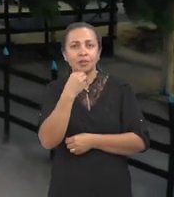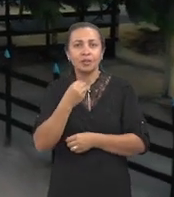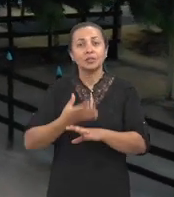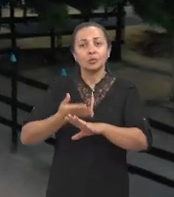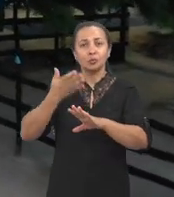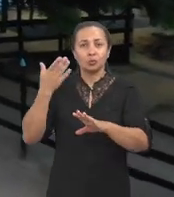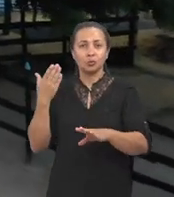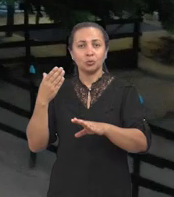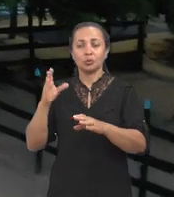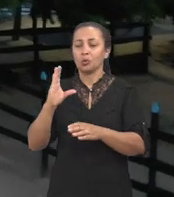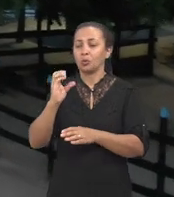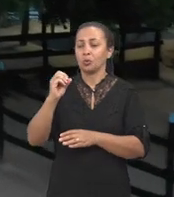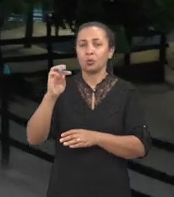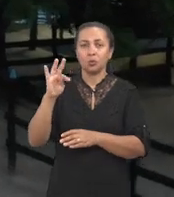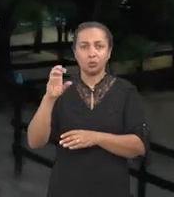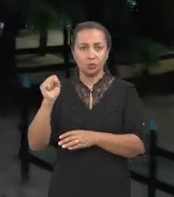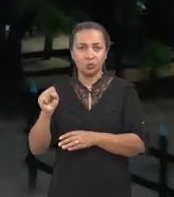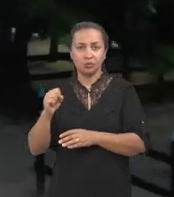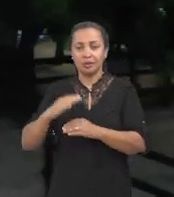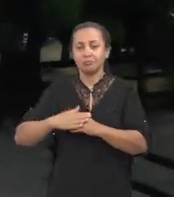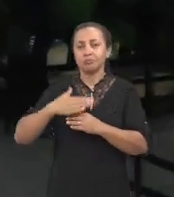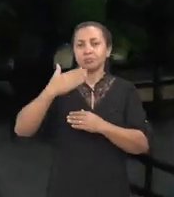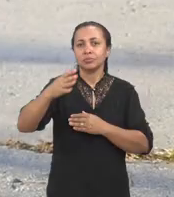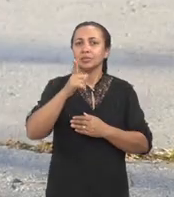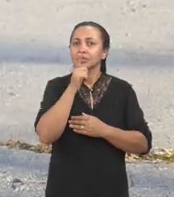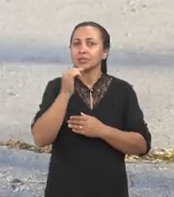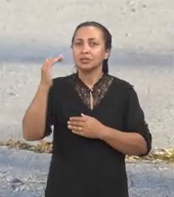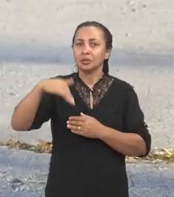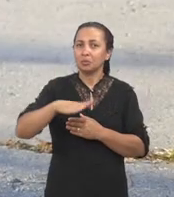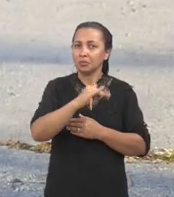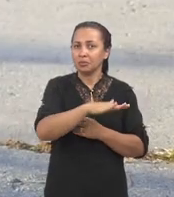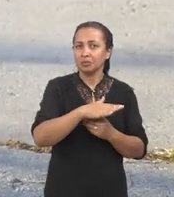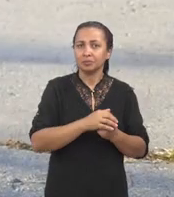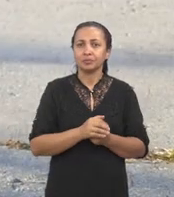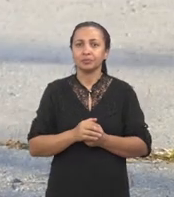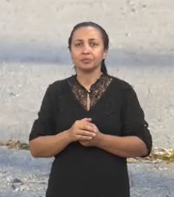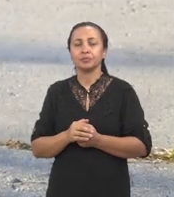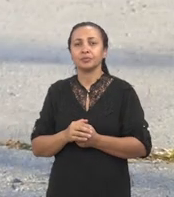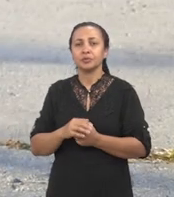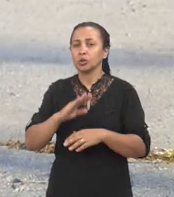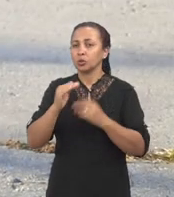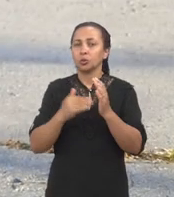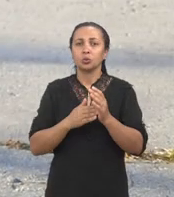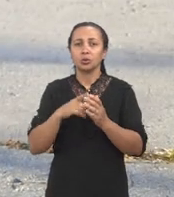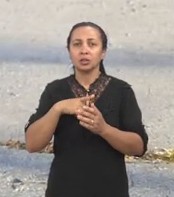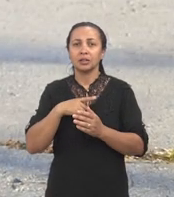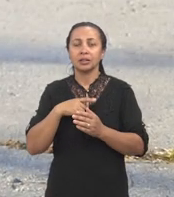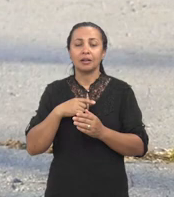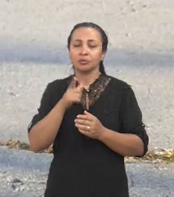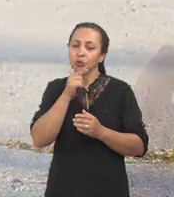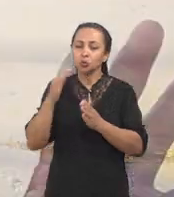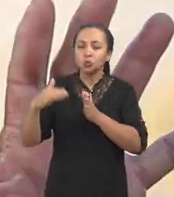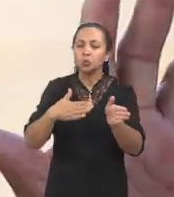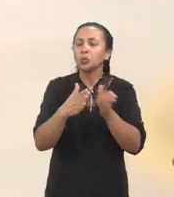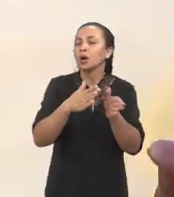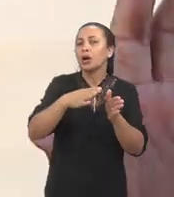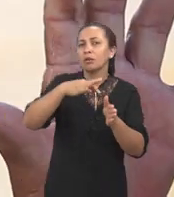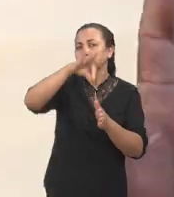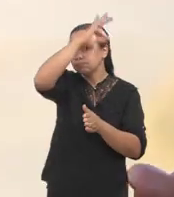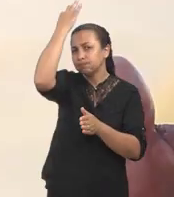ao recuo da linha de costa ou avanço do mar em todas as pessoas que vivem desse Velho São Francisco sofreu